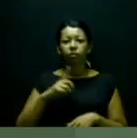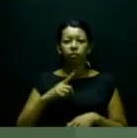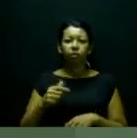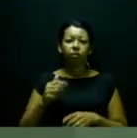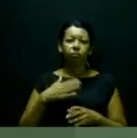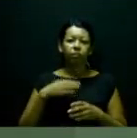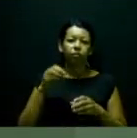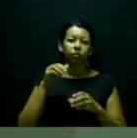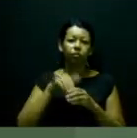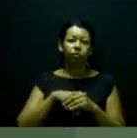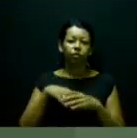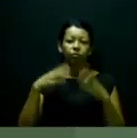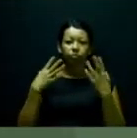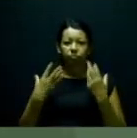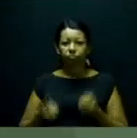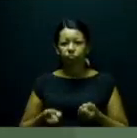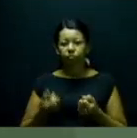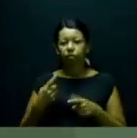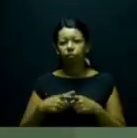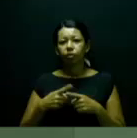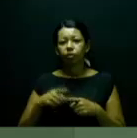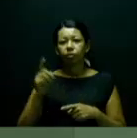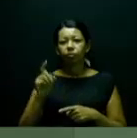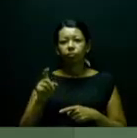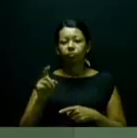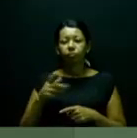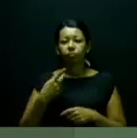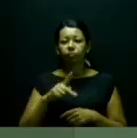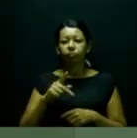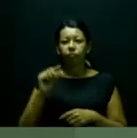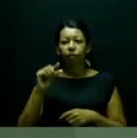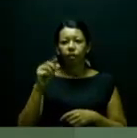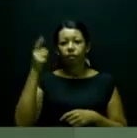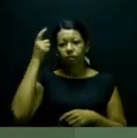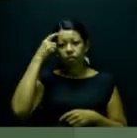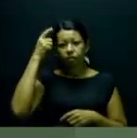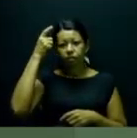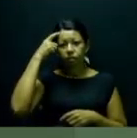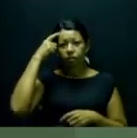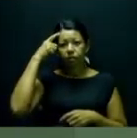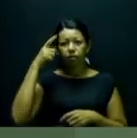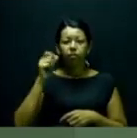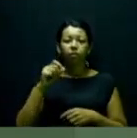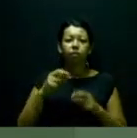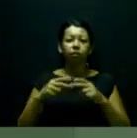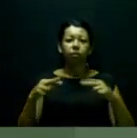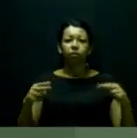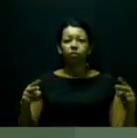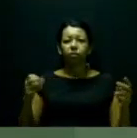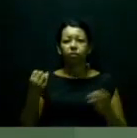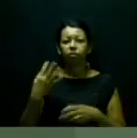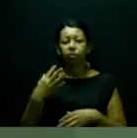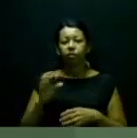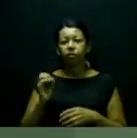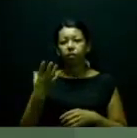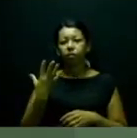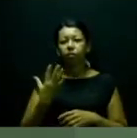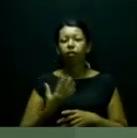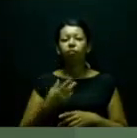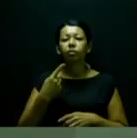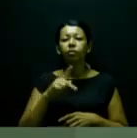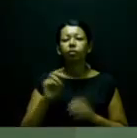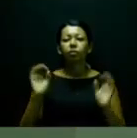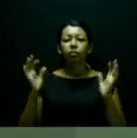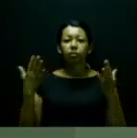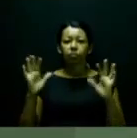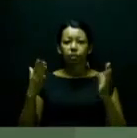voto garantido, porque são através de pequenas ideias que as coisas muitas vezes andam. Então, Vossa Excelência